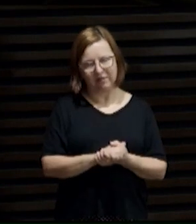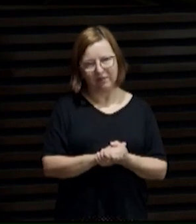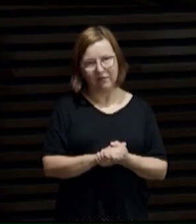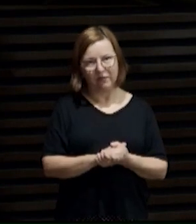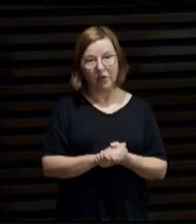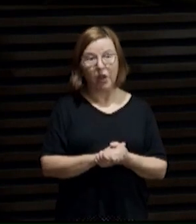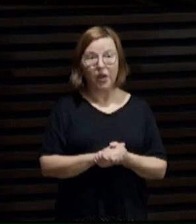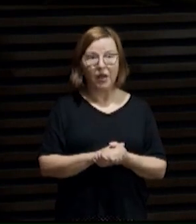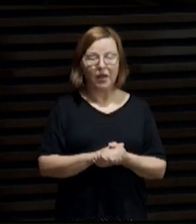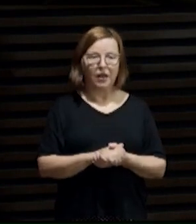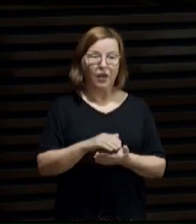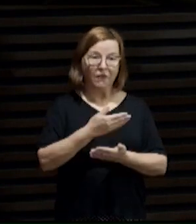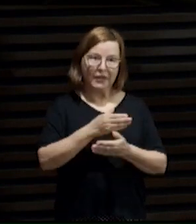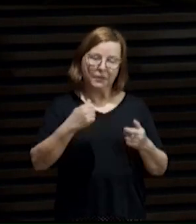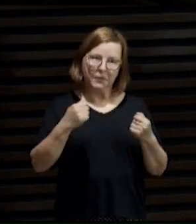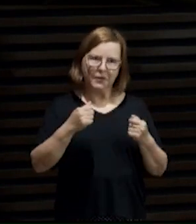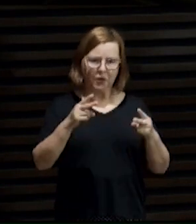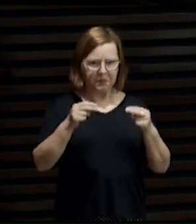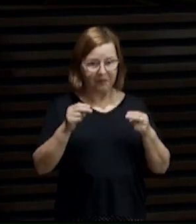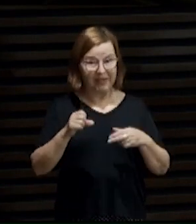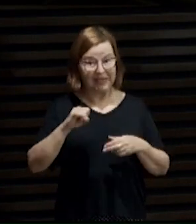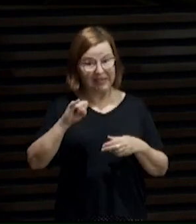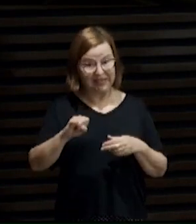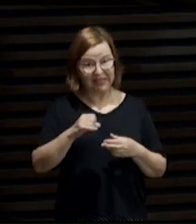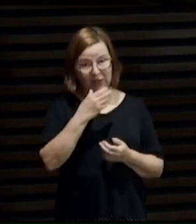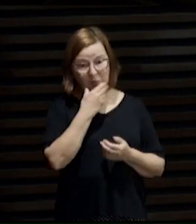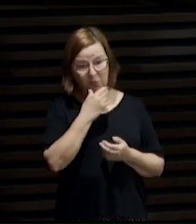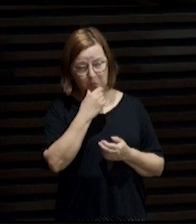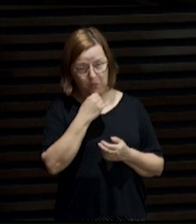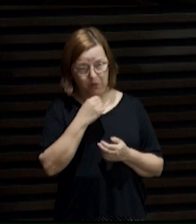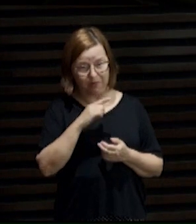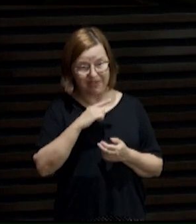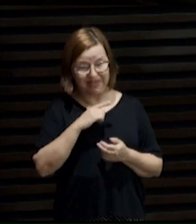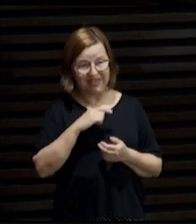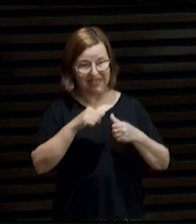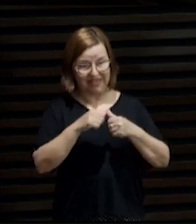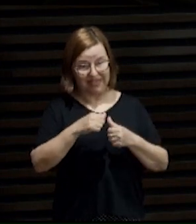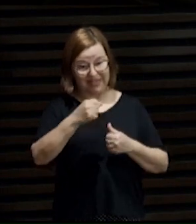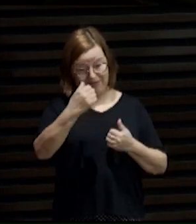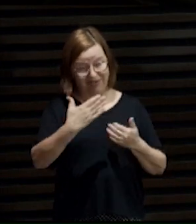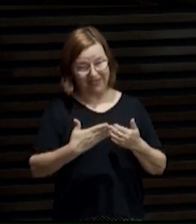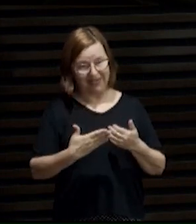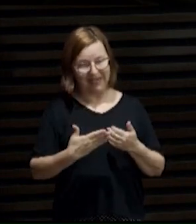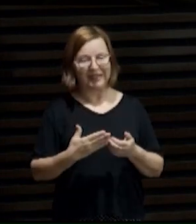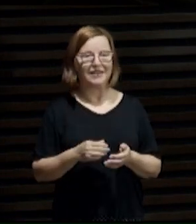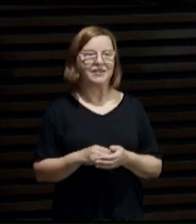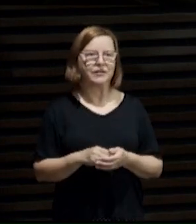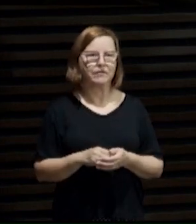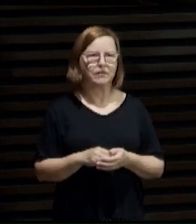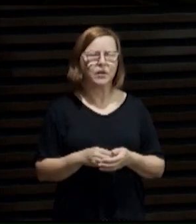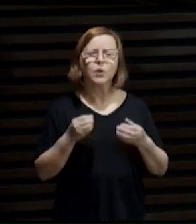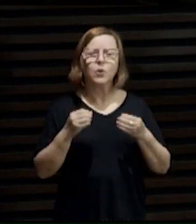rapaz é um homem temente a Deus e tem capacidade para te levar nestes caminhos. Como é que uma